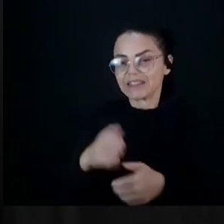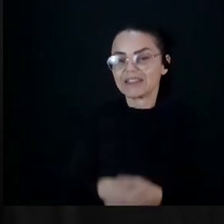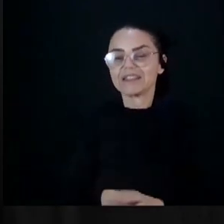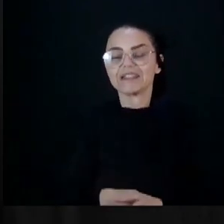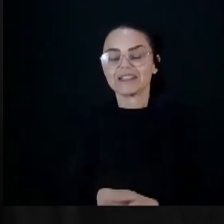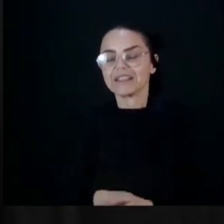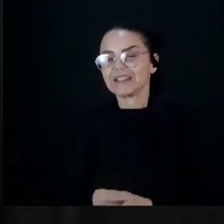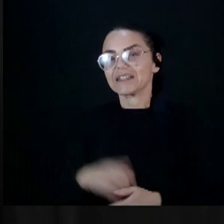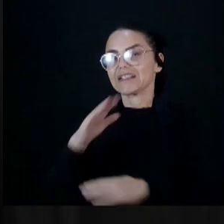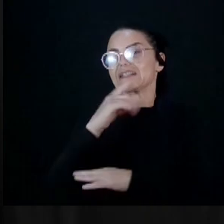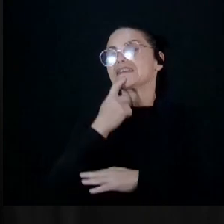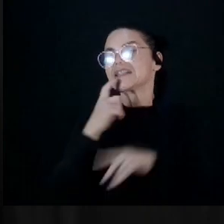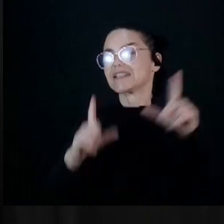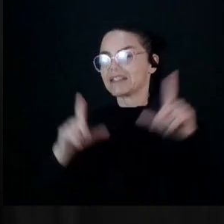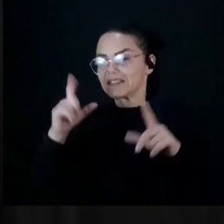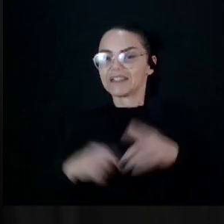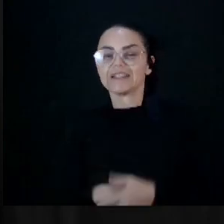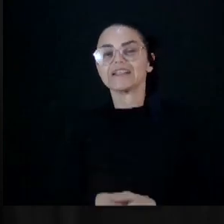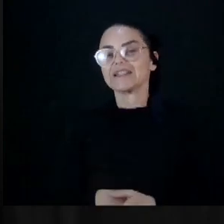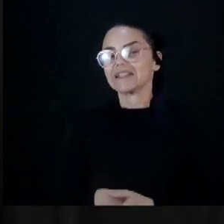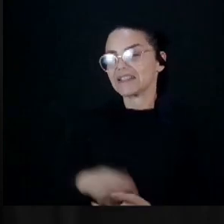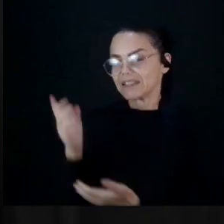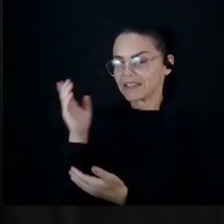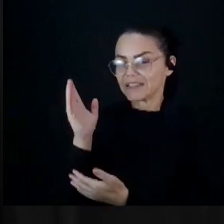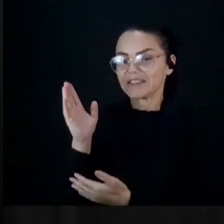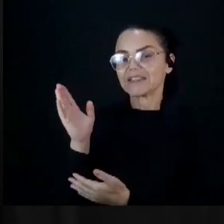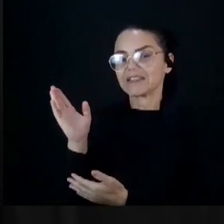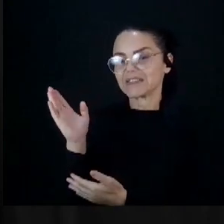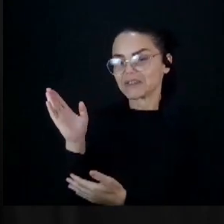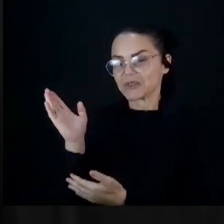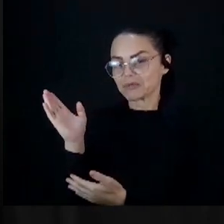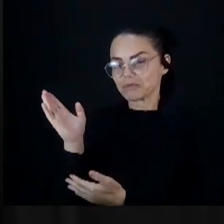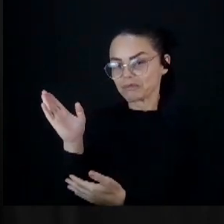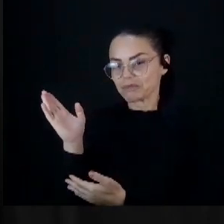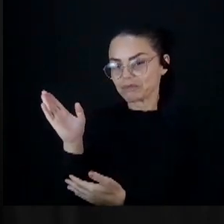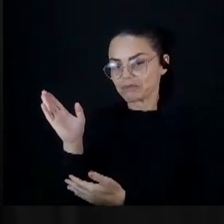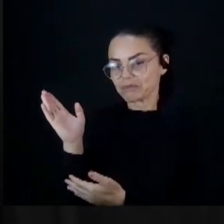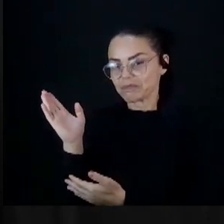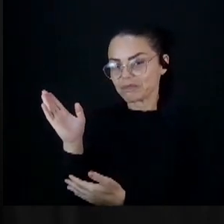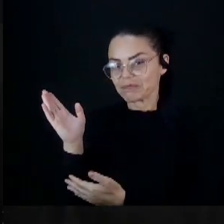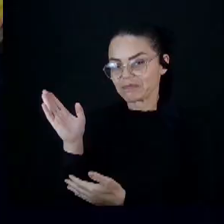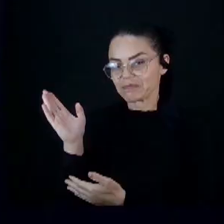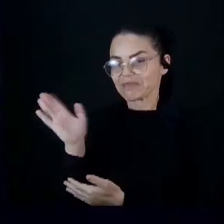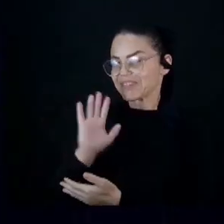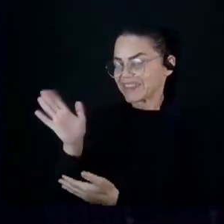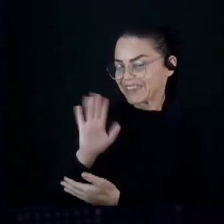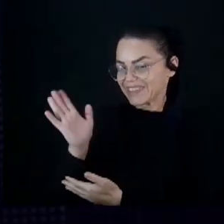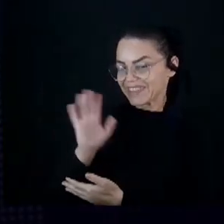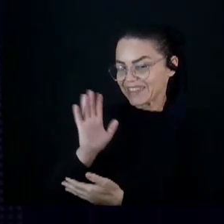Câmara Campinas ou no site tvcamaracampinas.com.br. Até mais!